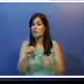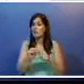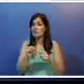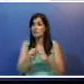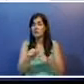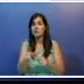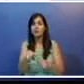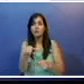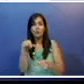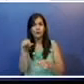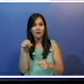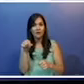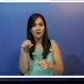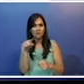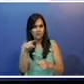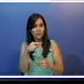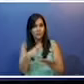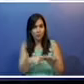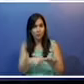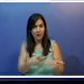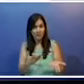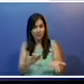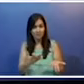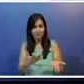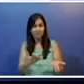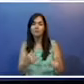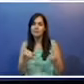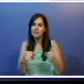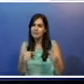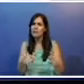tomemos decisões. Vocês concordam?